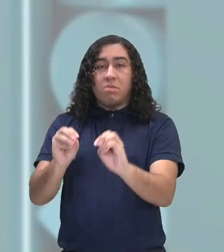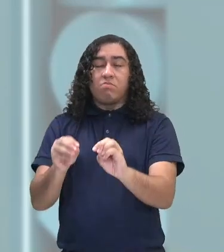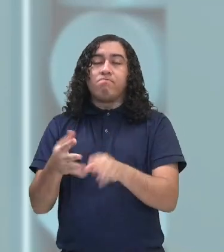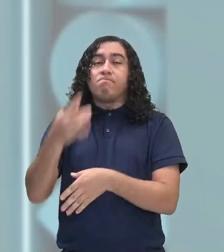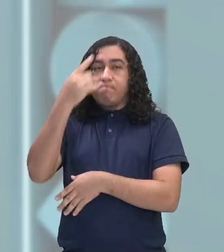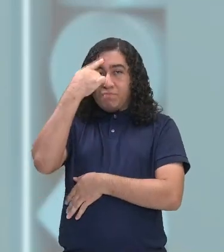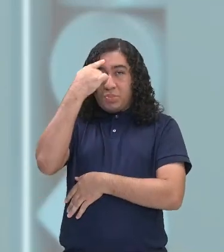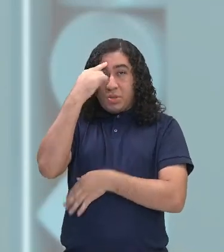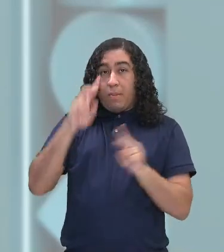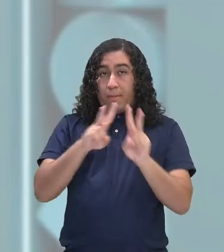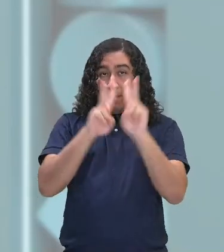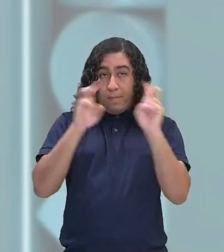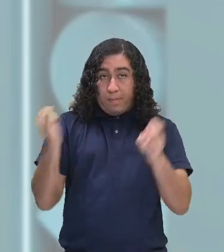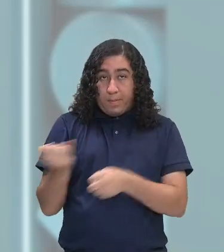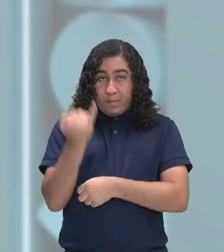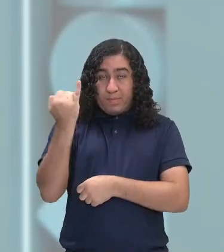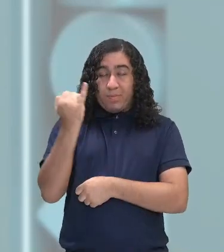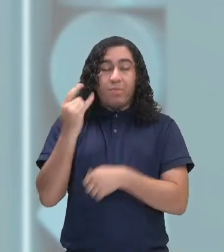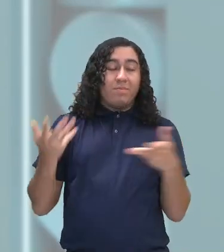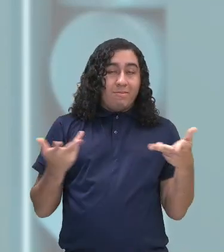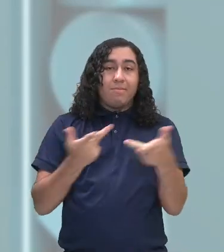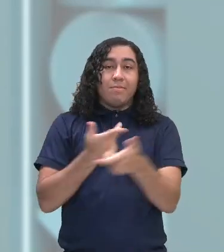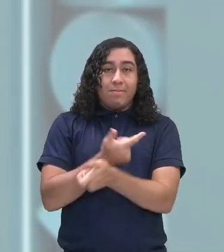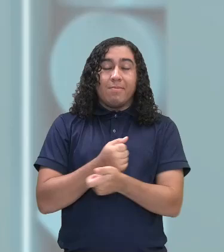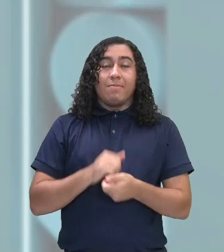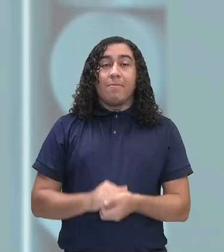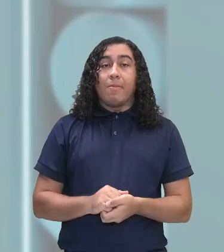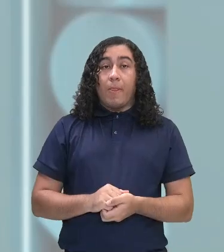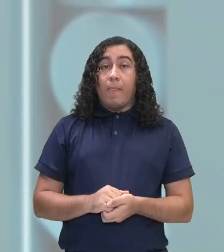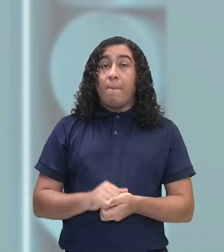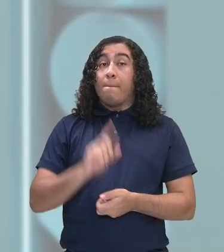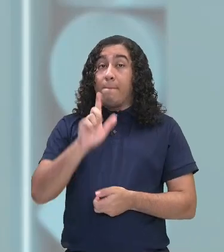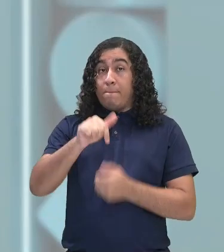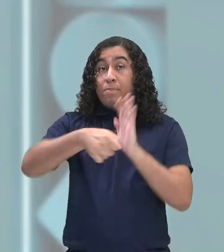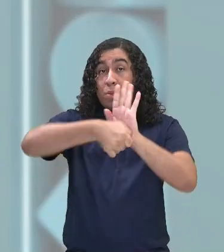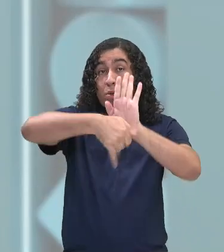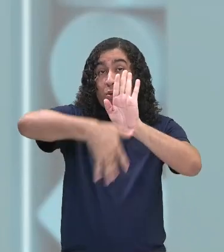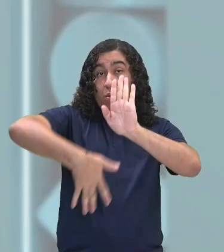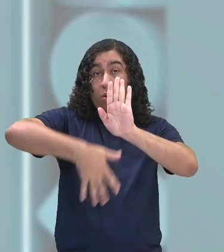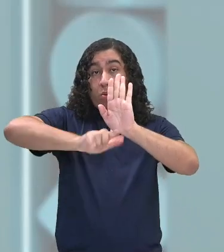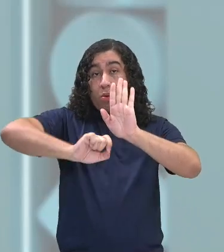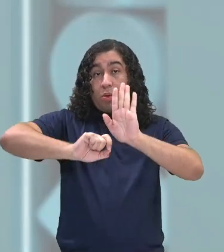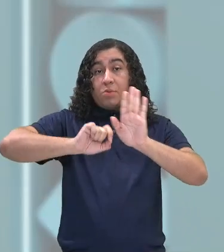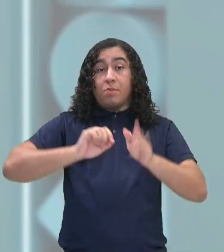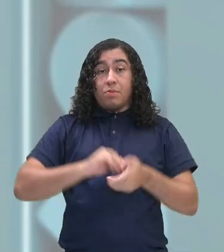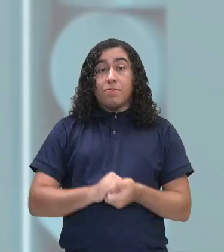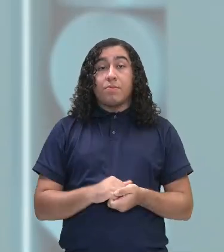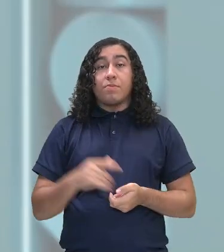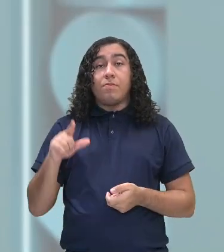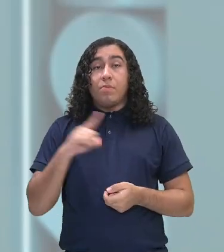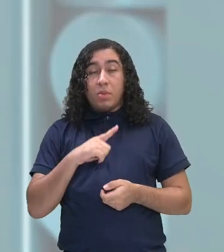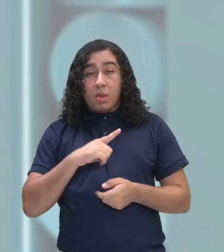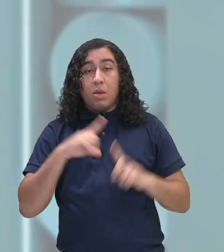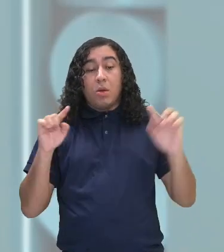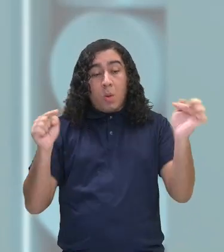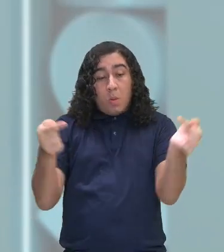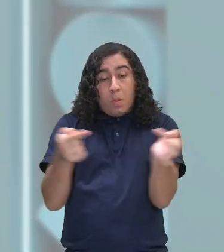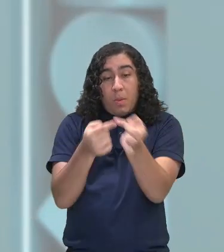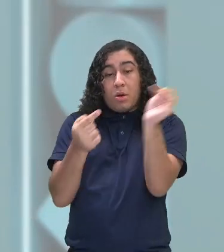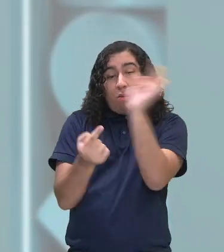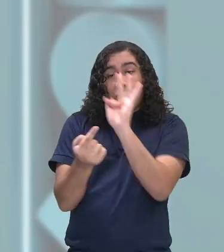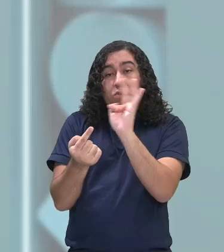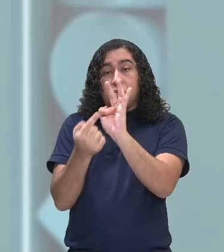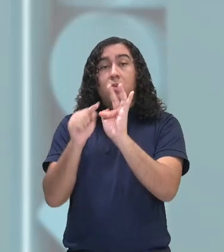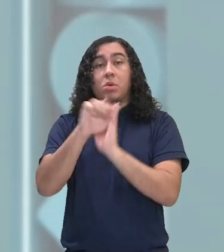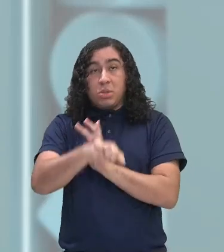respeito disso. É fascinante. Então, as figuras de linguagem assumem essa função